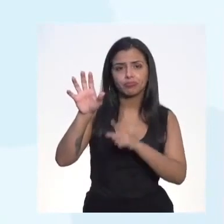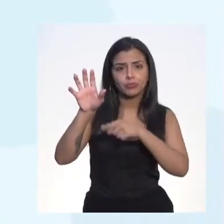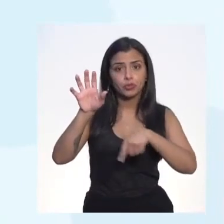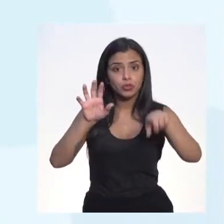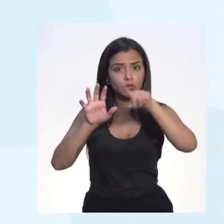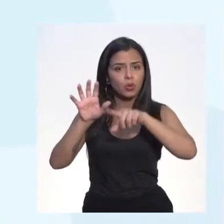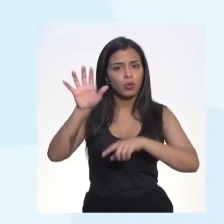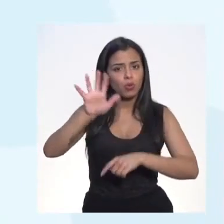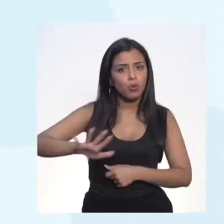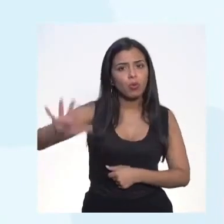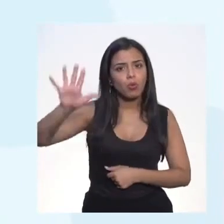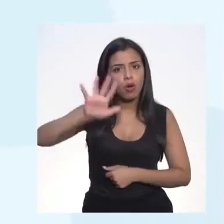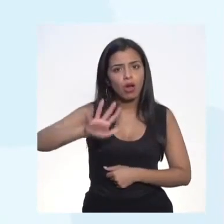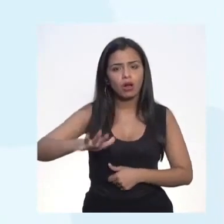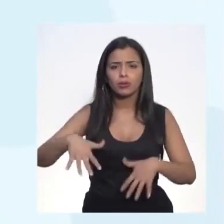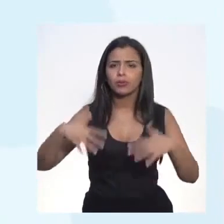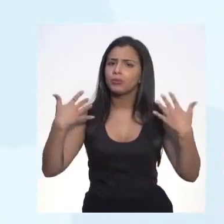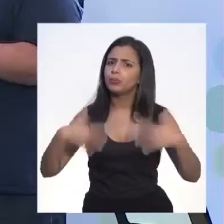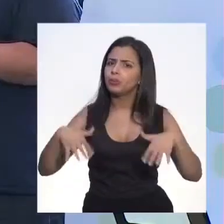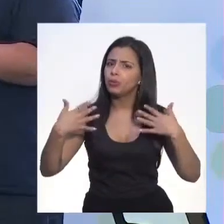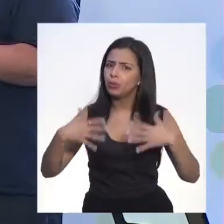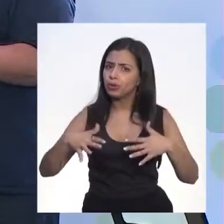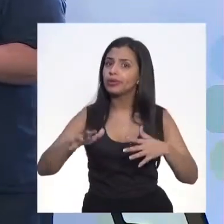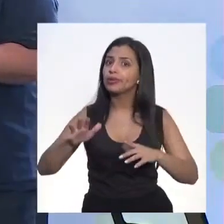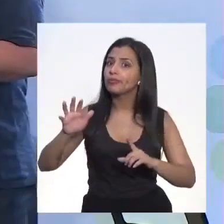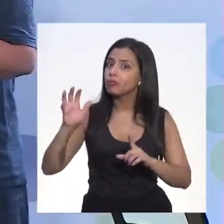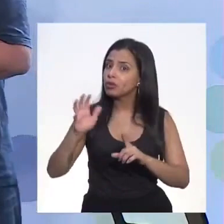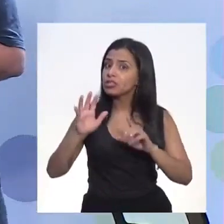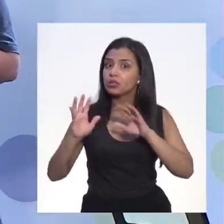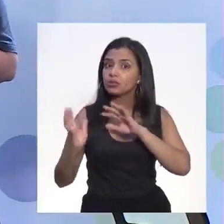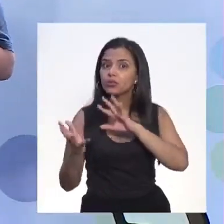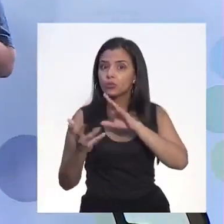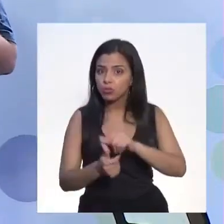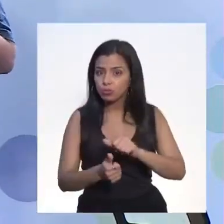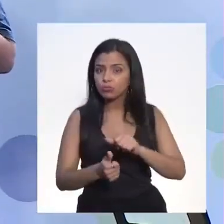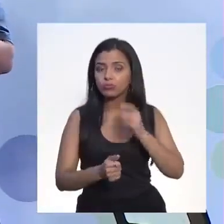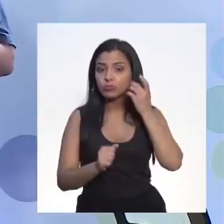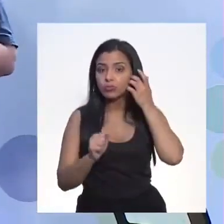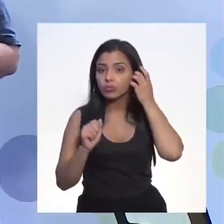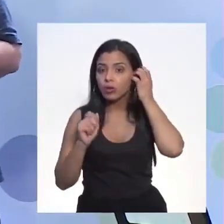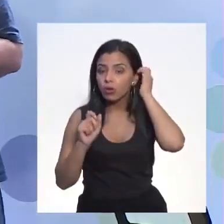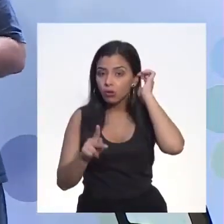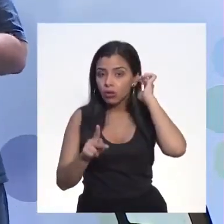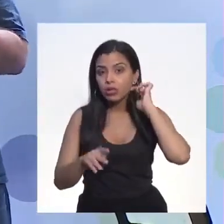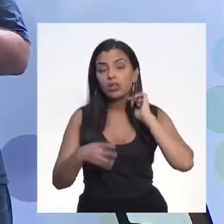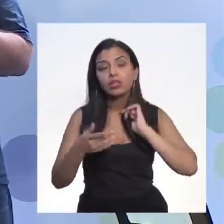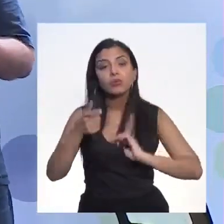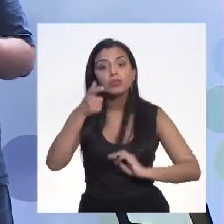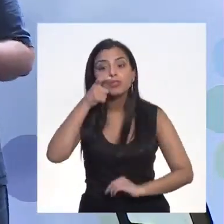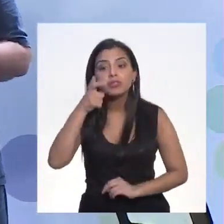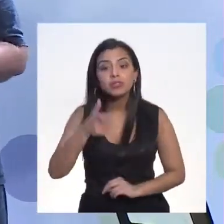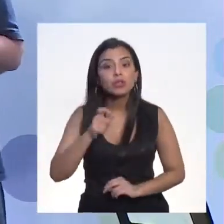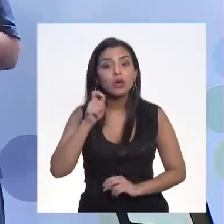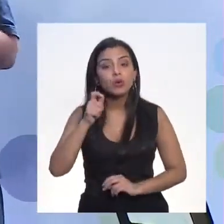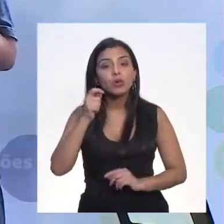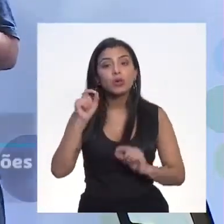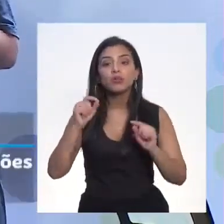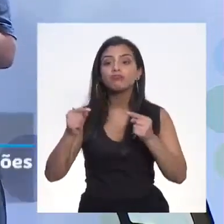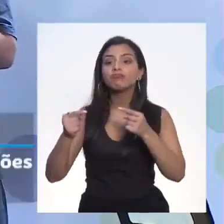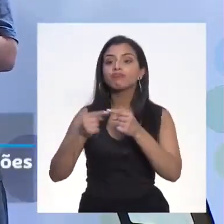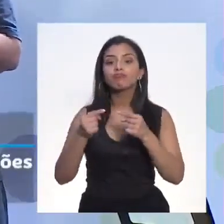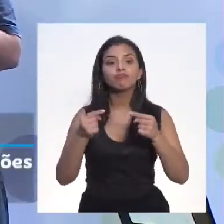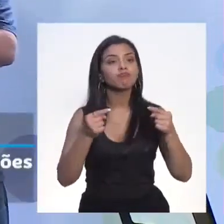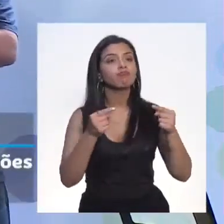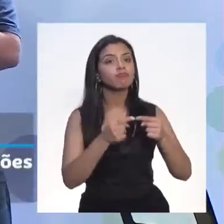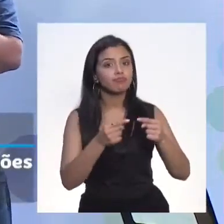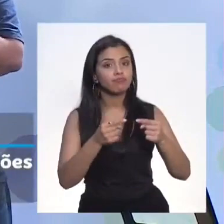territorial, acaba influenciando aí nas questões climáticas, perfeito? Então, o que interessa é essa relação. Então,